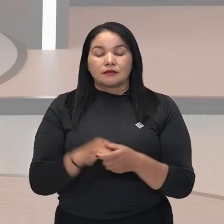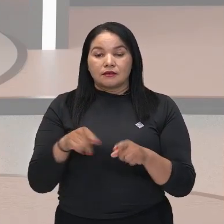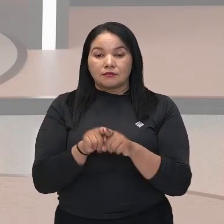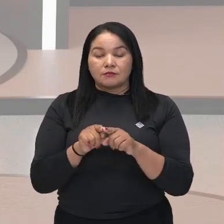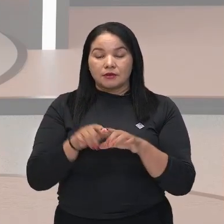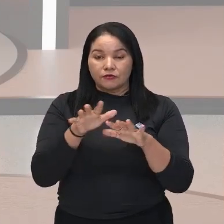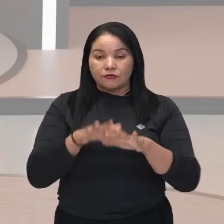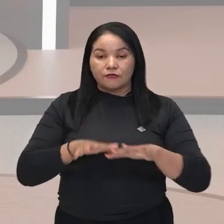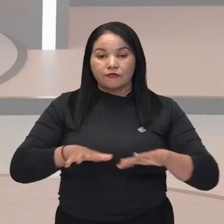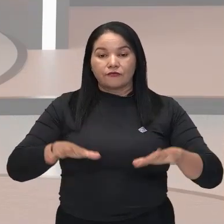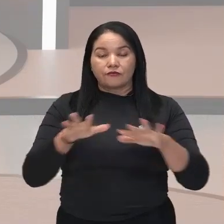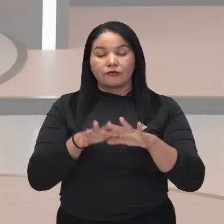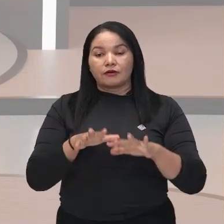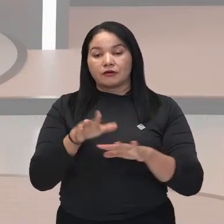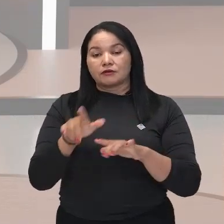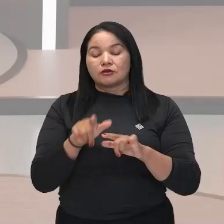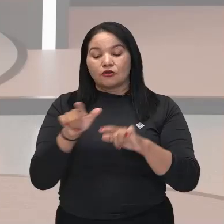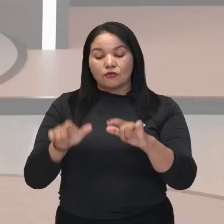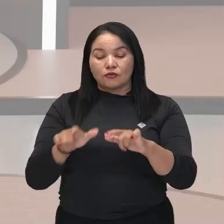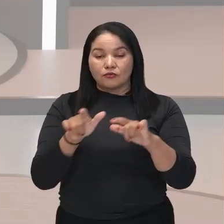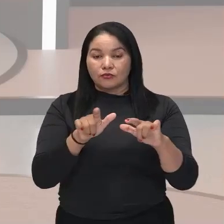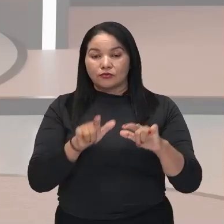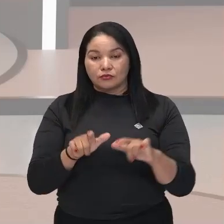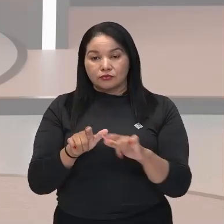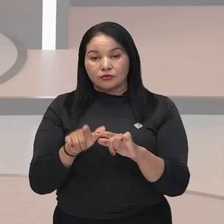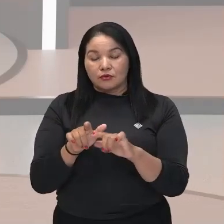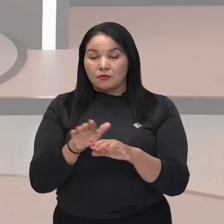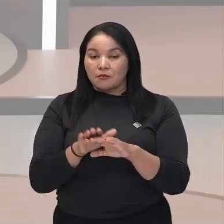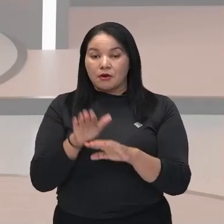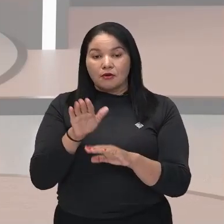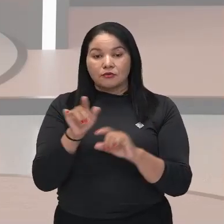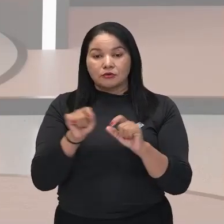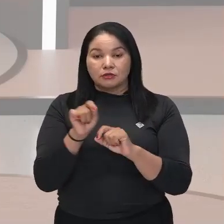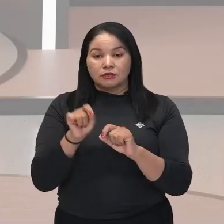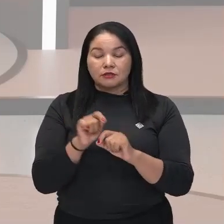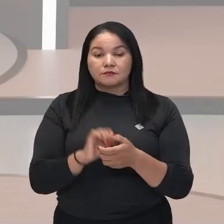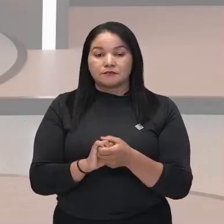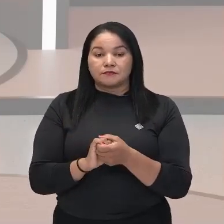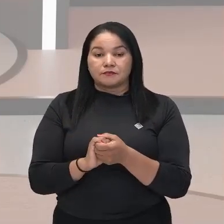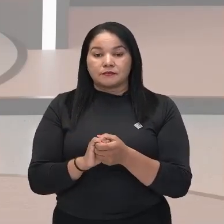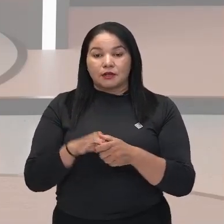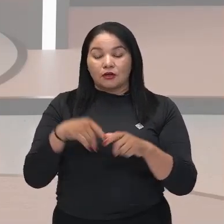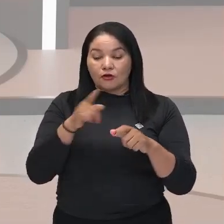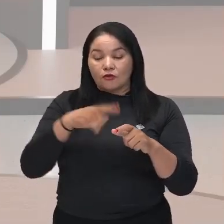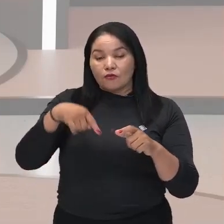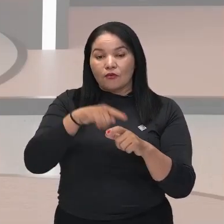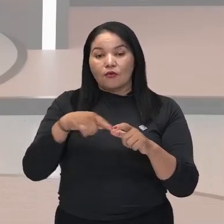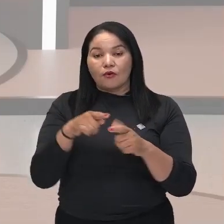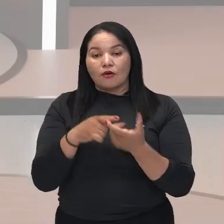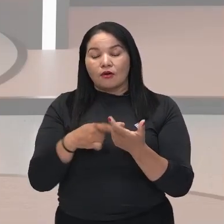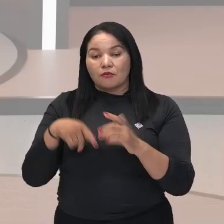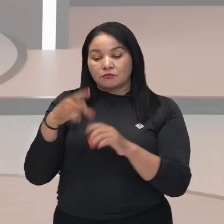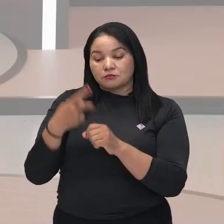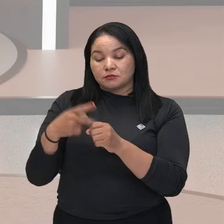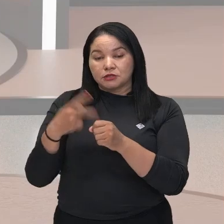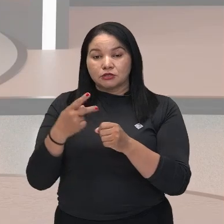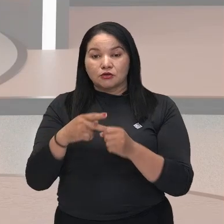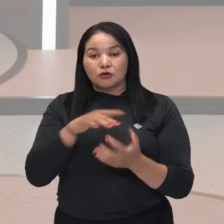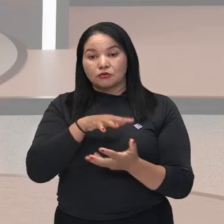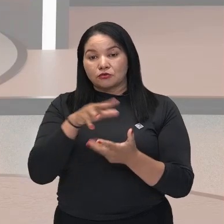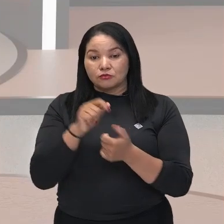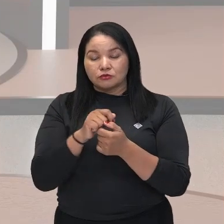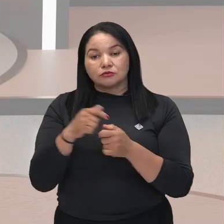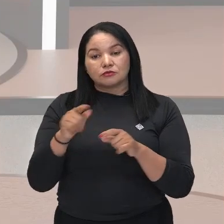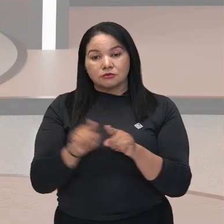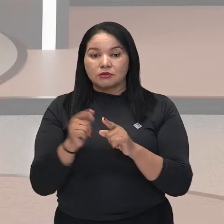território estão localizadas as maiores jazidas de petróleo do mundo, então realmente chama